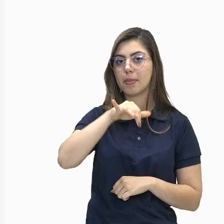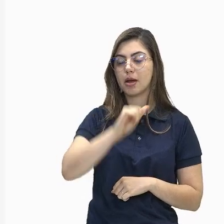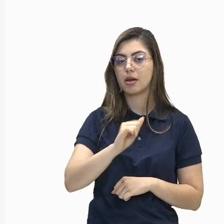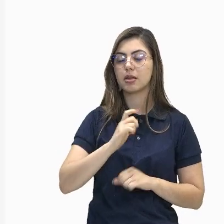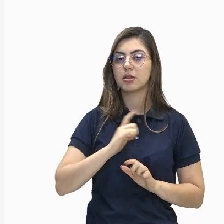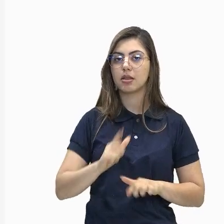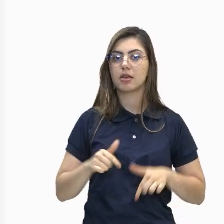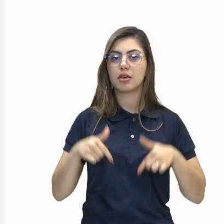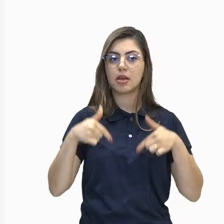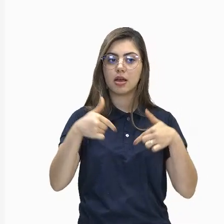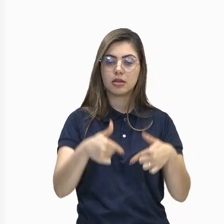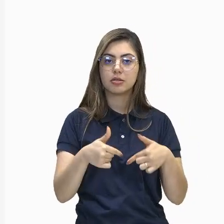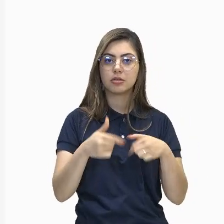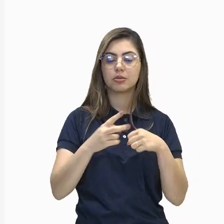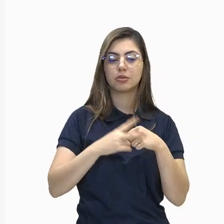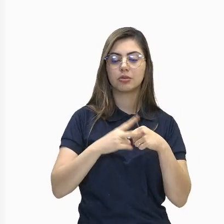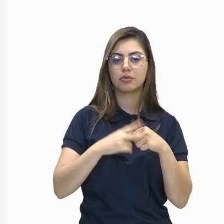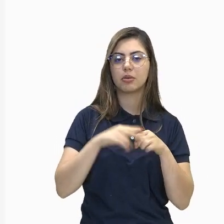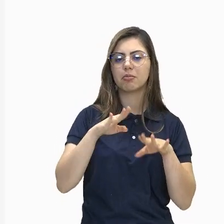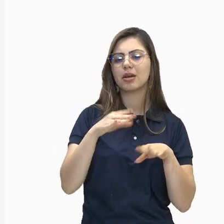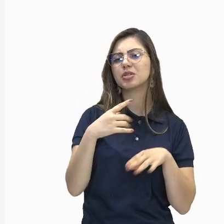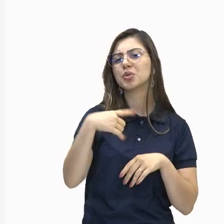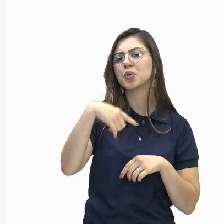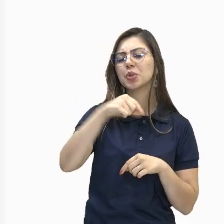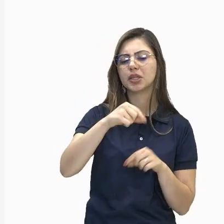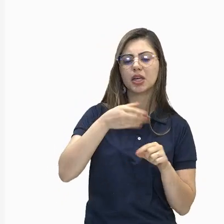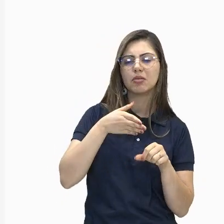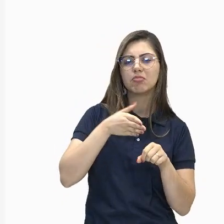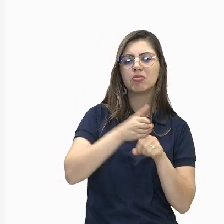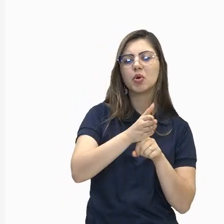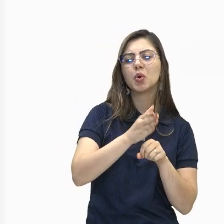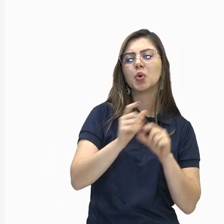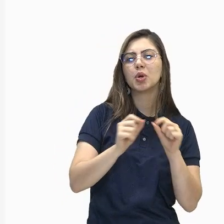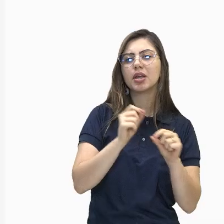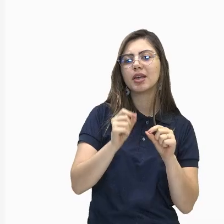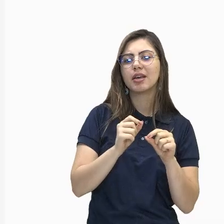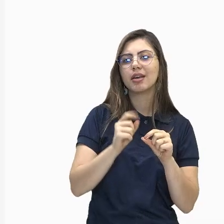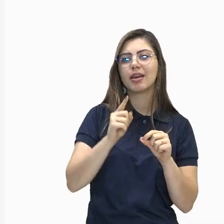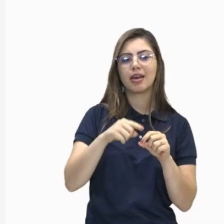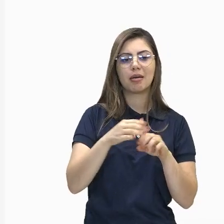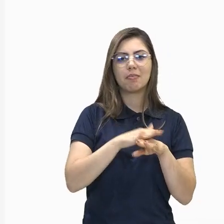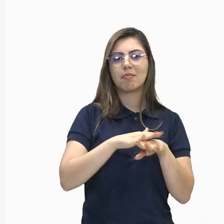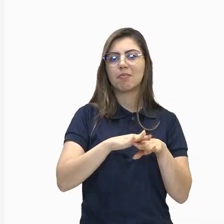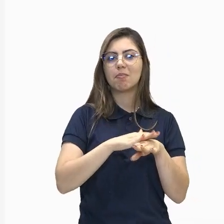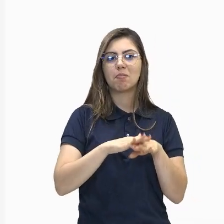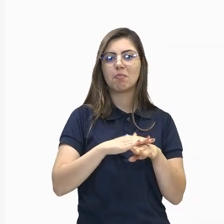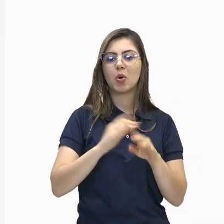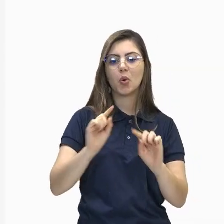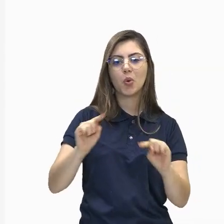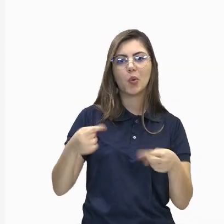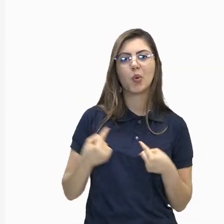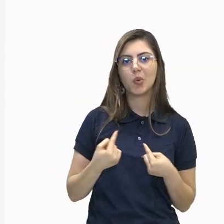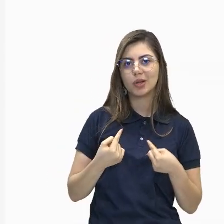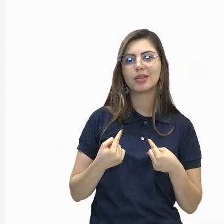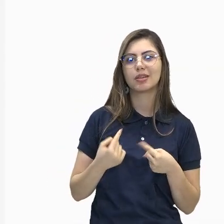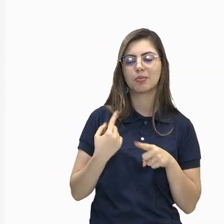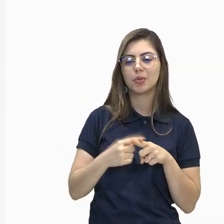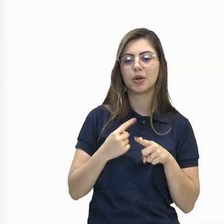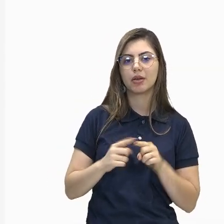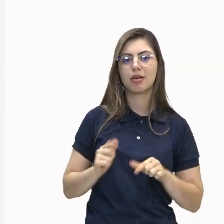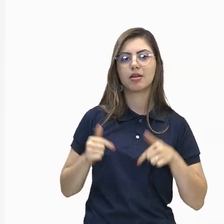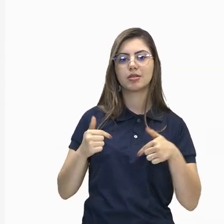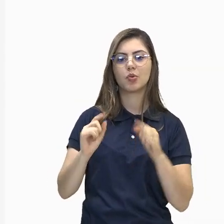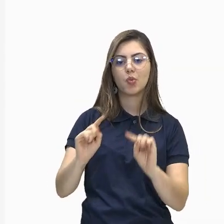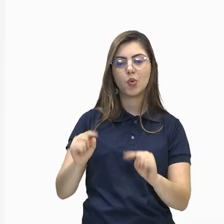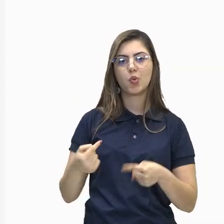expressa pelo verbo. E o que foi cortado? Quem foi cortado? A própria Maria. Percebam que a Maria foi quem se cortou.